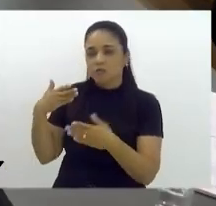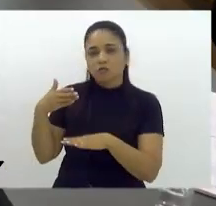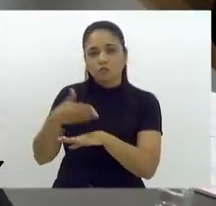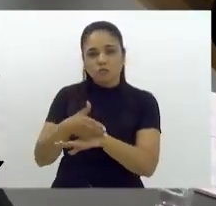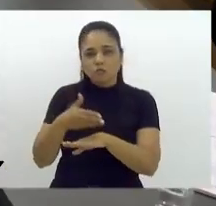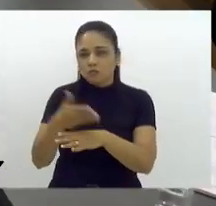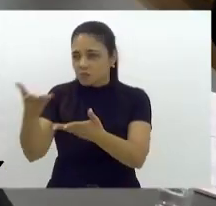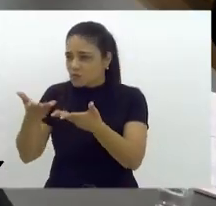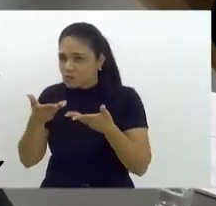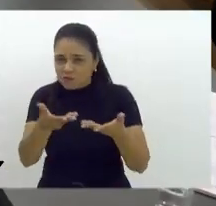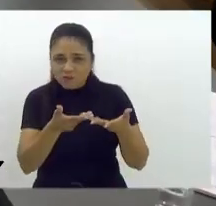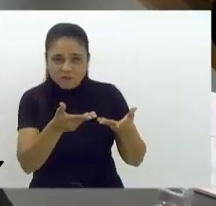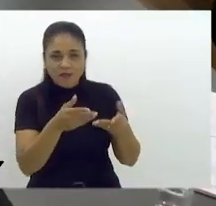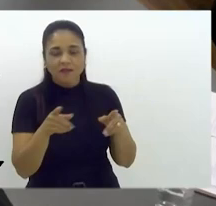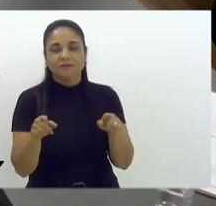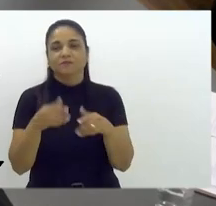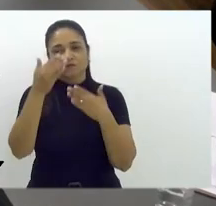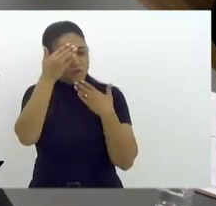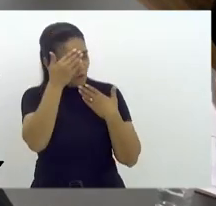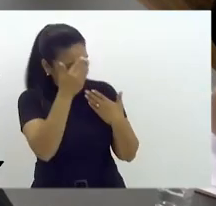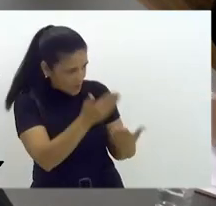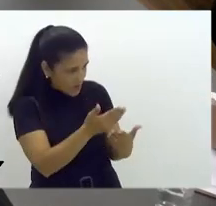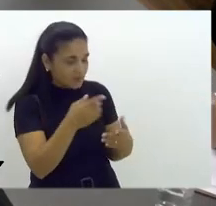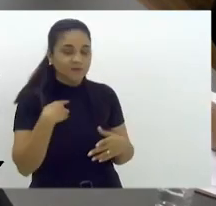Obrigada Deputado municipal